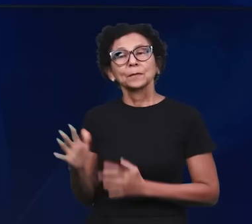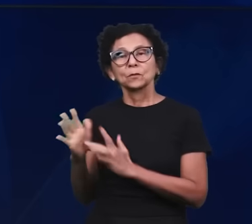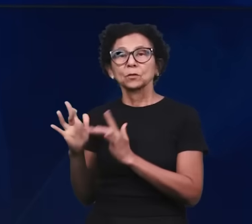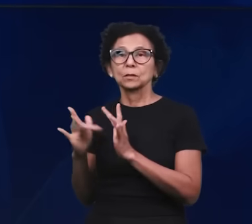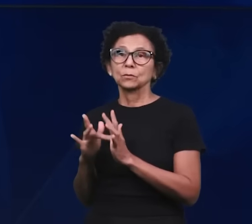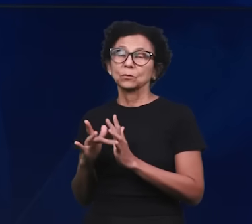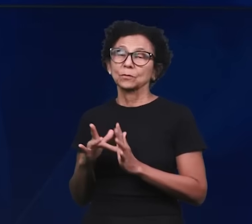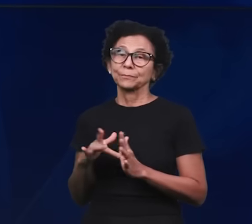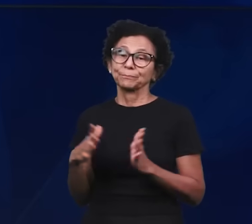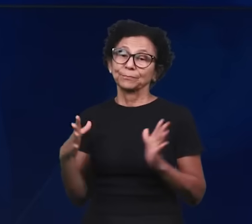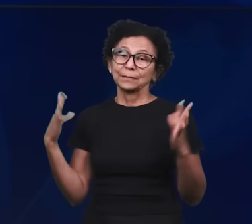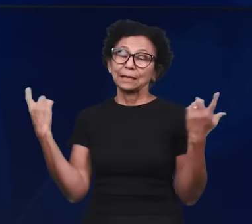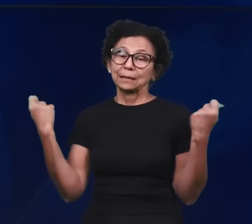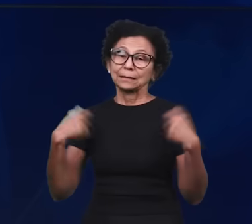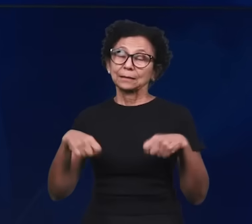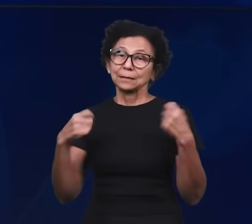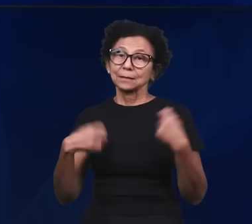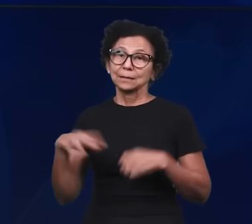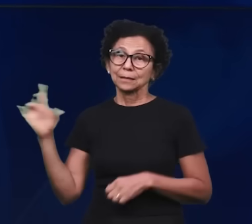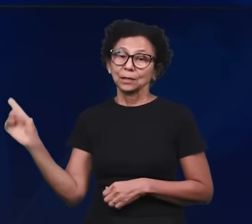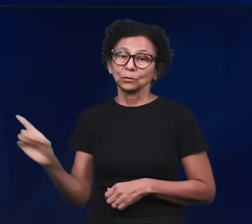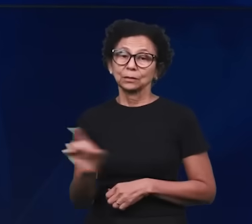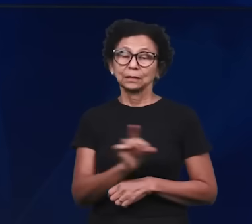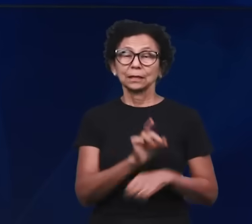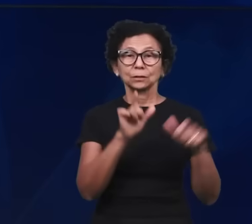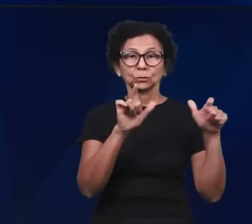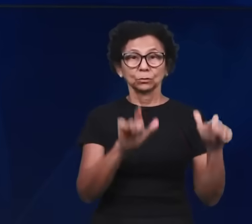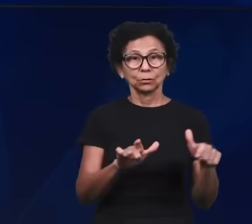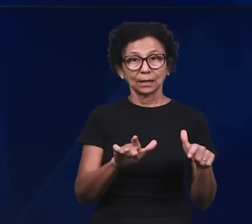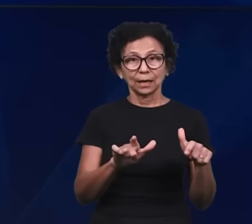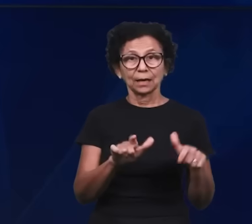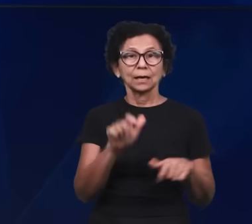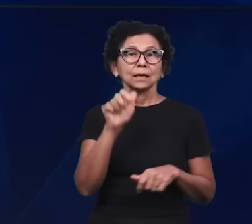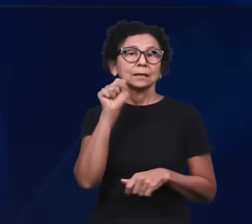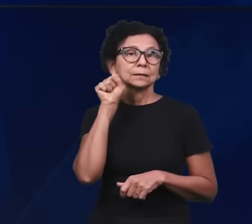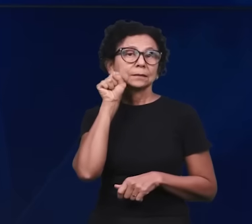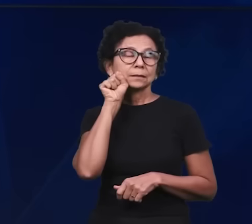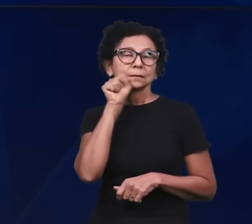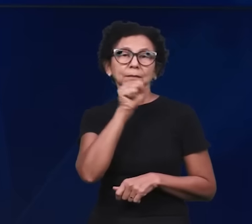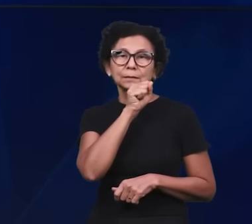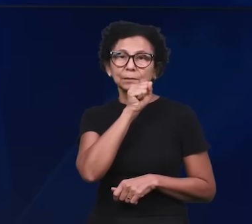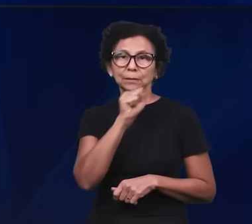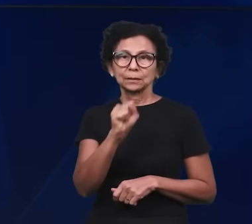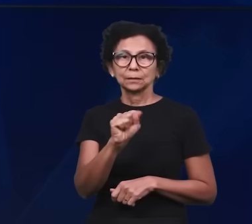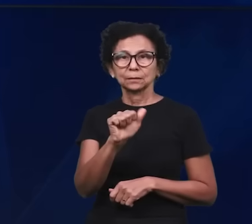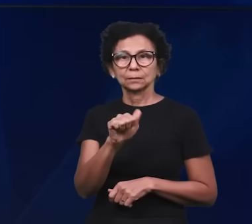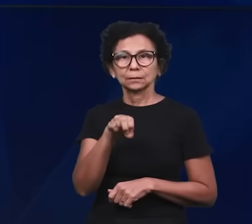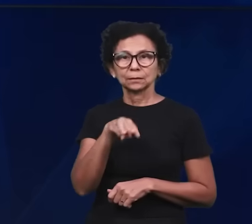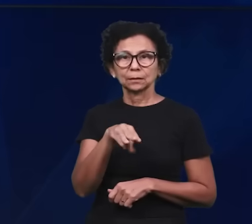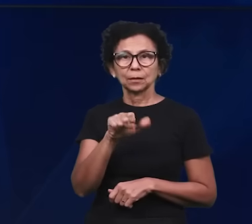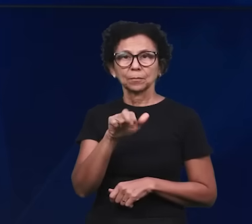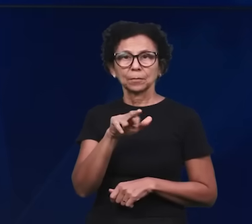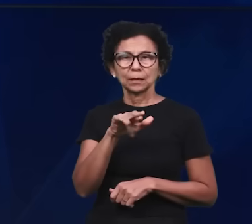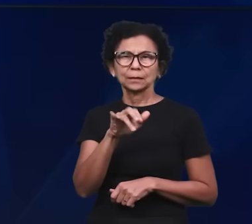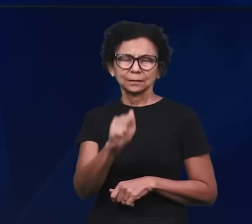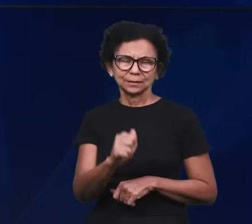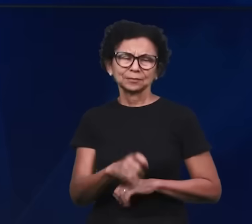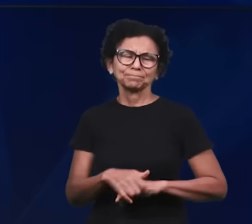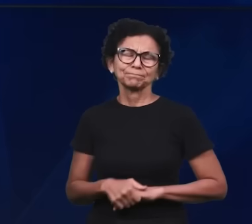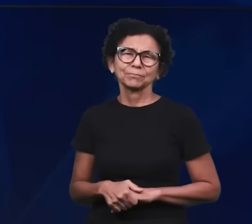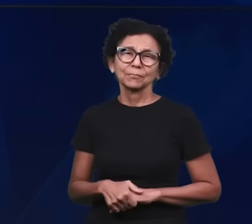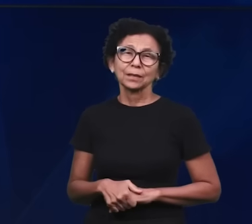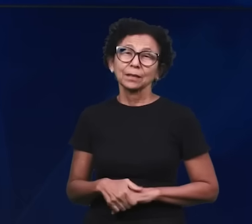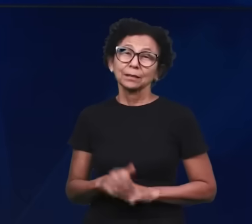era necessário Jesus passar por Samaria. Tem coisas que são necessárias acontecer na nossa vida, na nossa